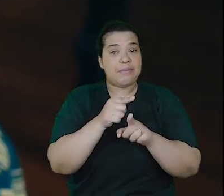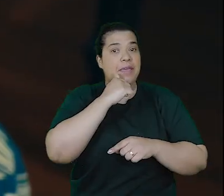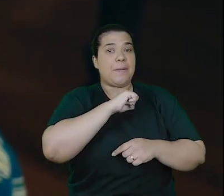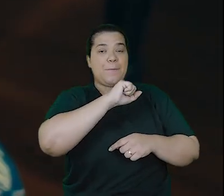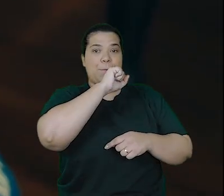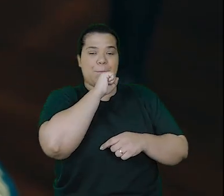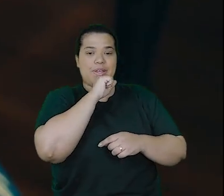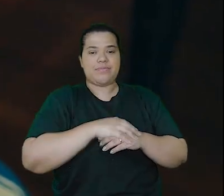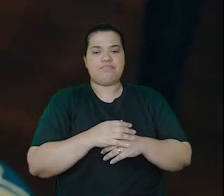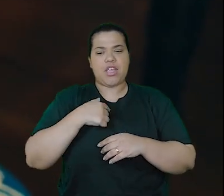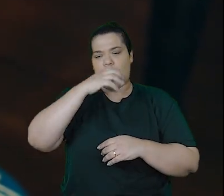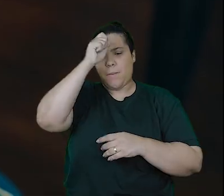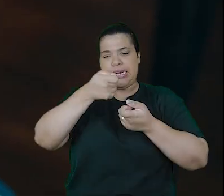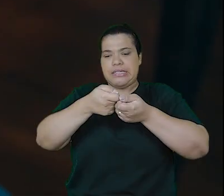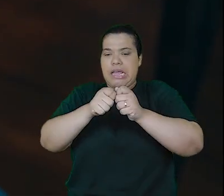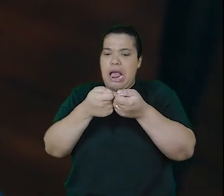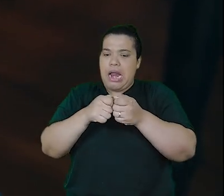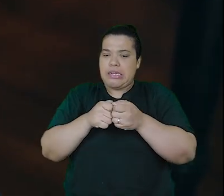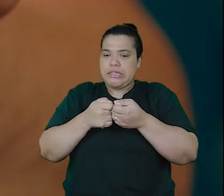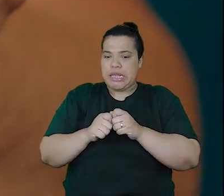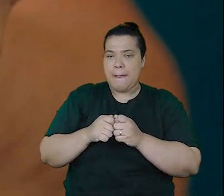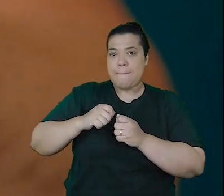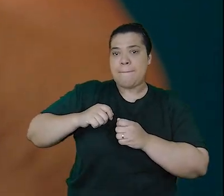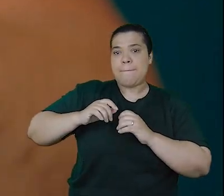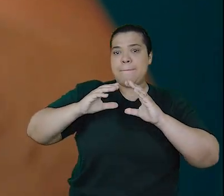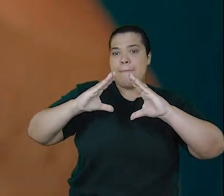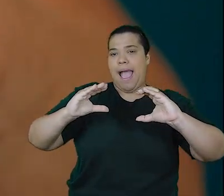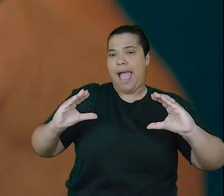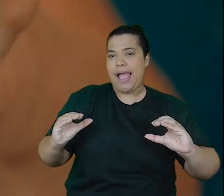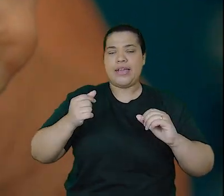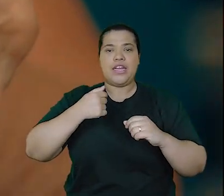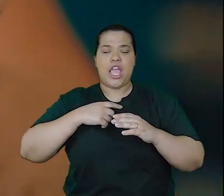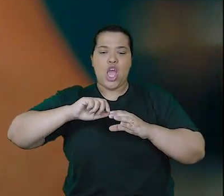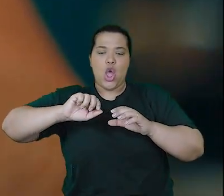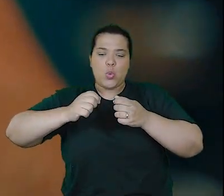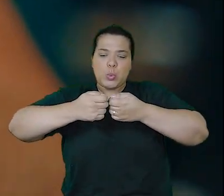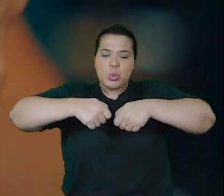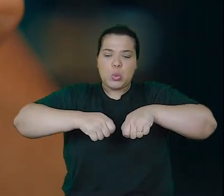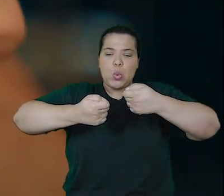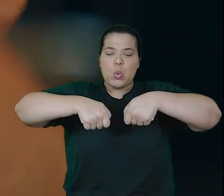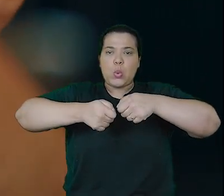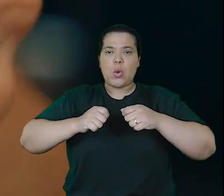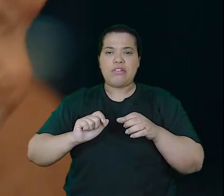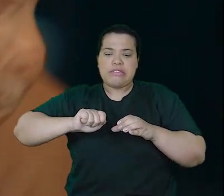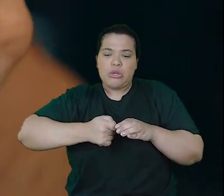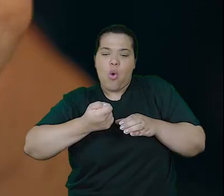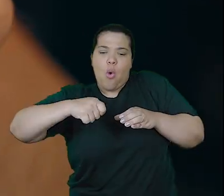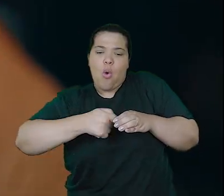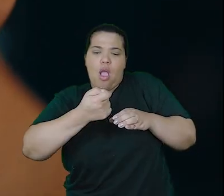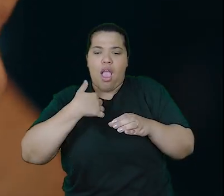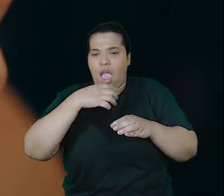mãe. Então eu aprendi a trançar palha, eu aprendi a fazer tricô, eu aprendi a fazer crochê, eu aprendi a fazer